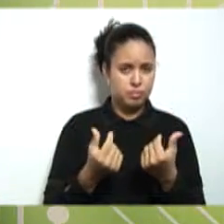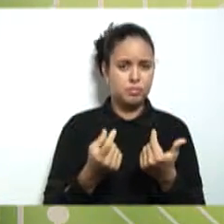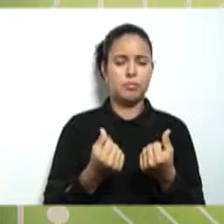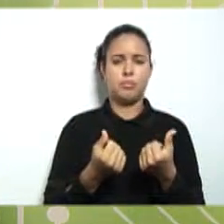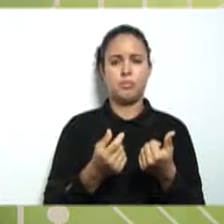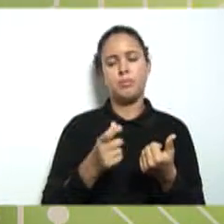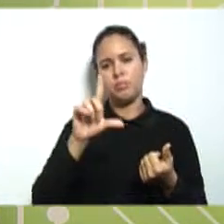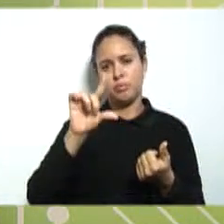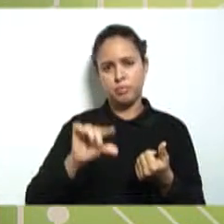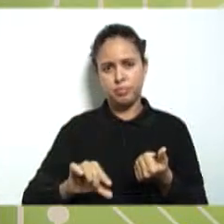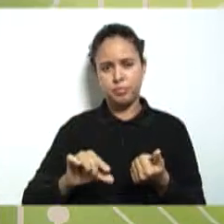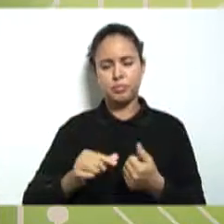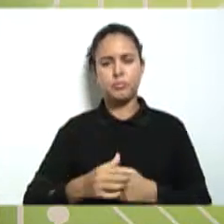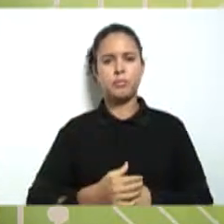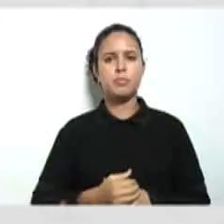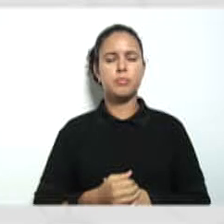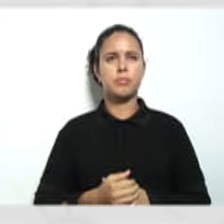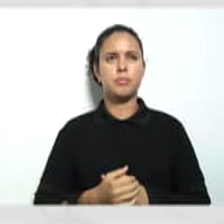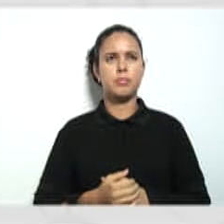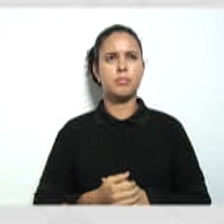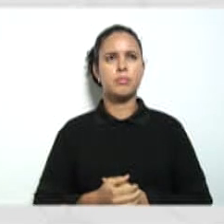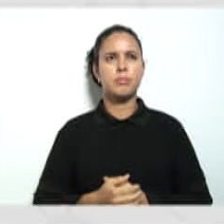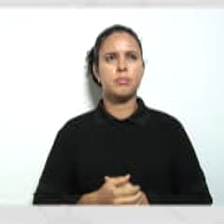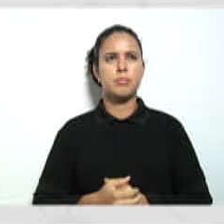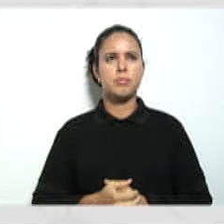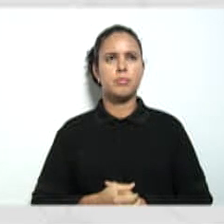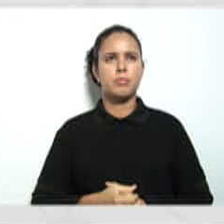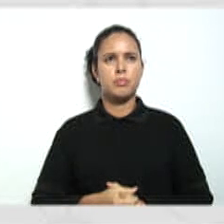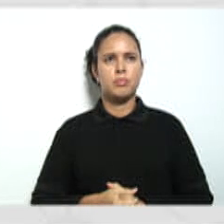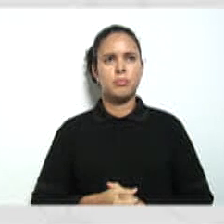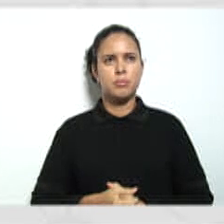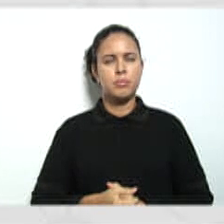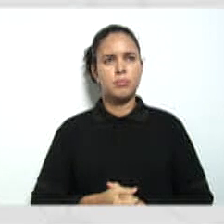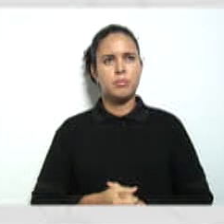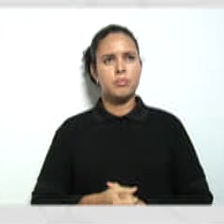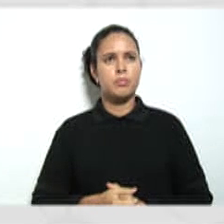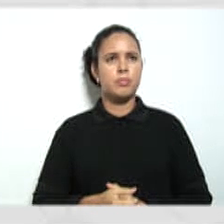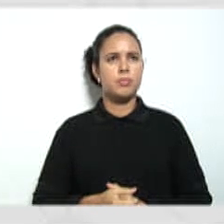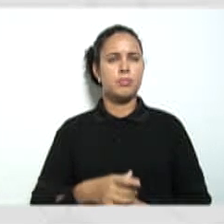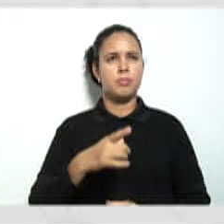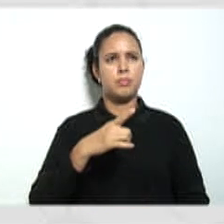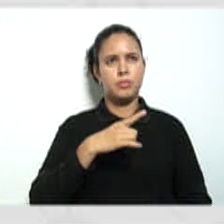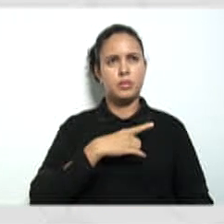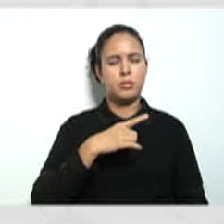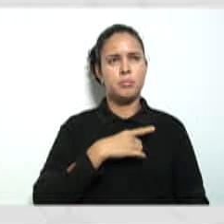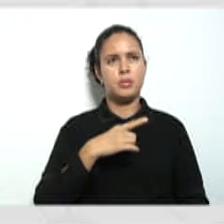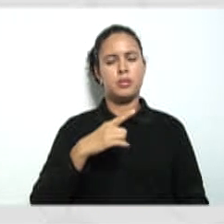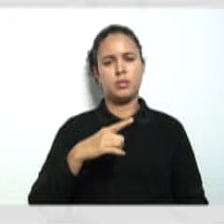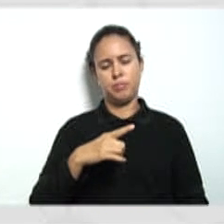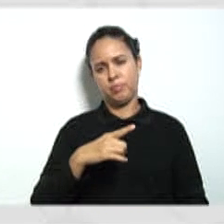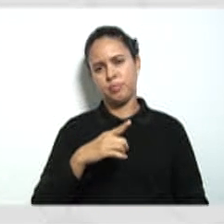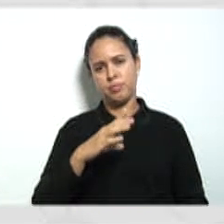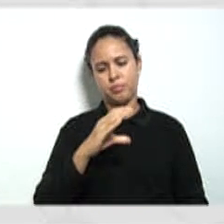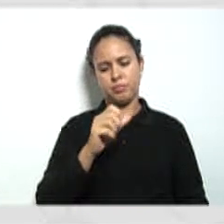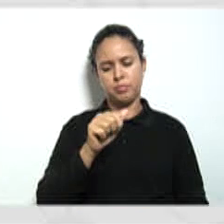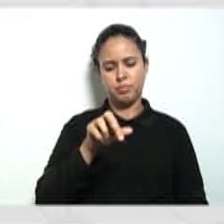cooperados. A gente tem também, muitas vezes, assim, para os serviços de carga também, que são os caminhoneiros, muitas vezes se organizam